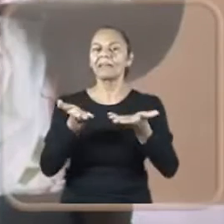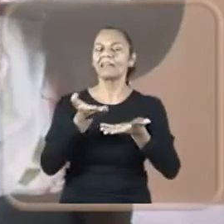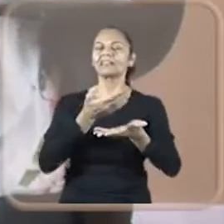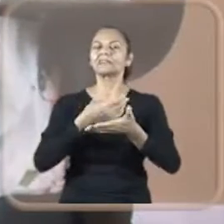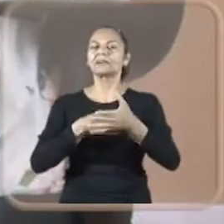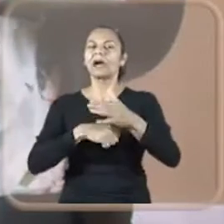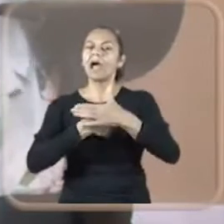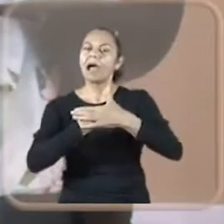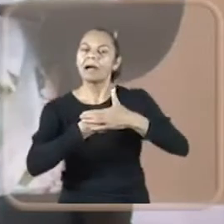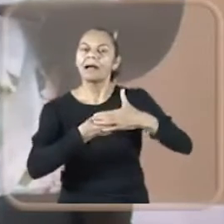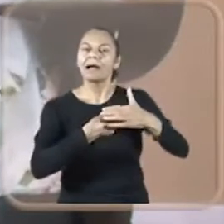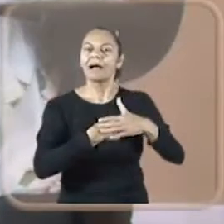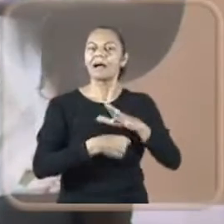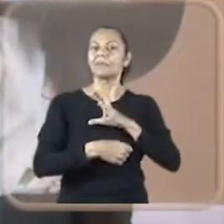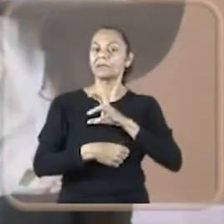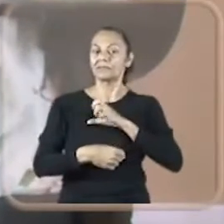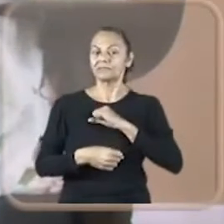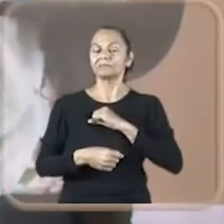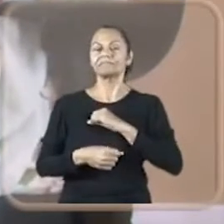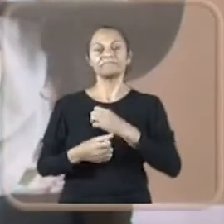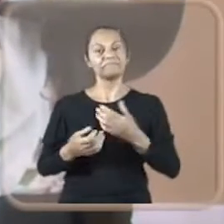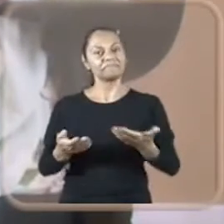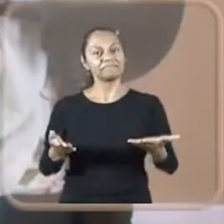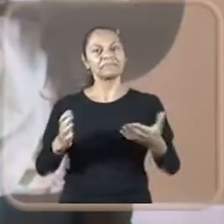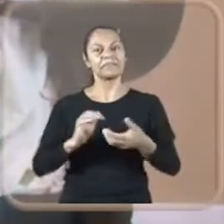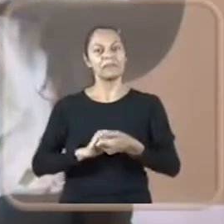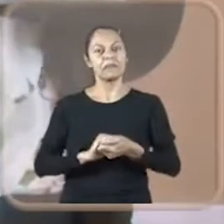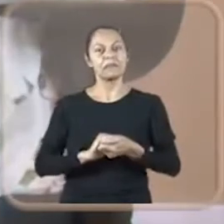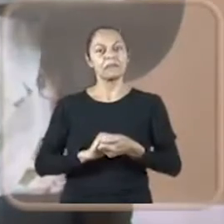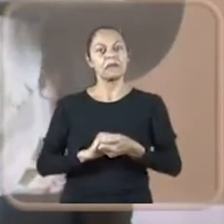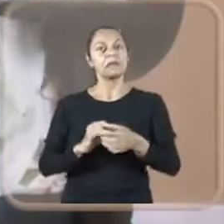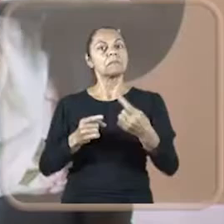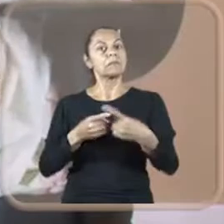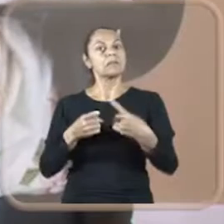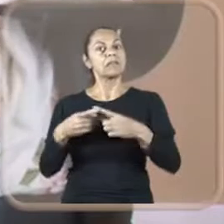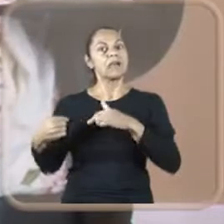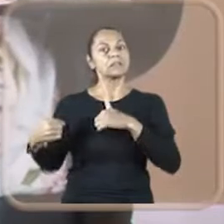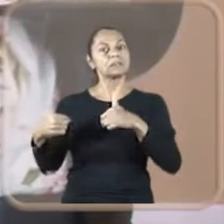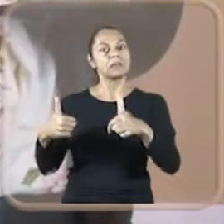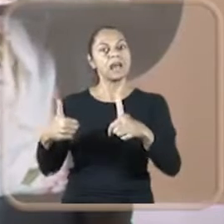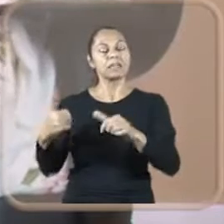por princípio são técnicas diferentes, a comunicação não violenta e as práticas